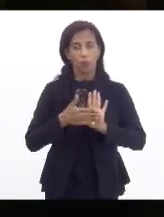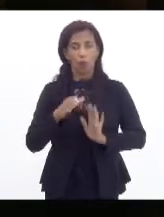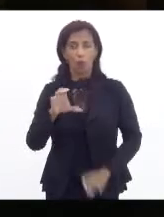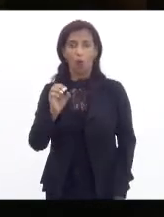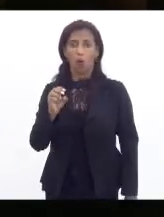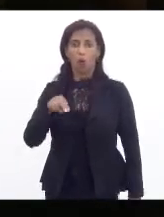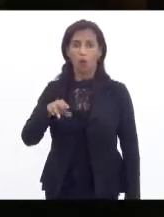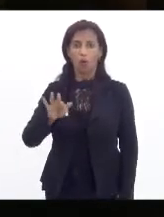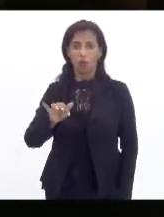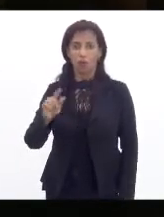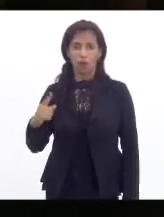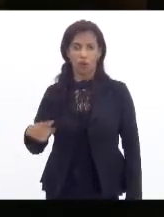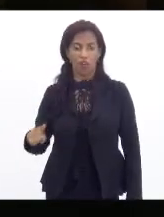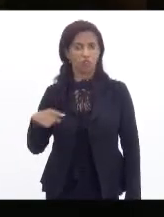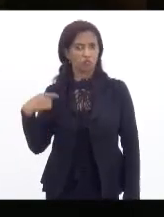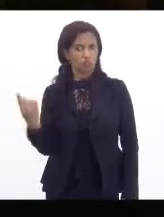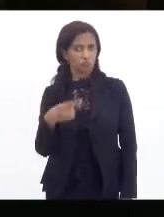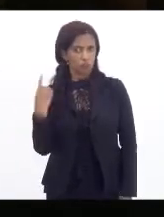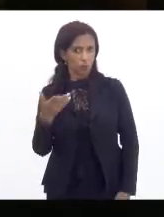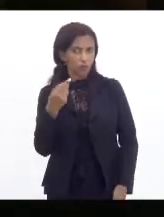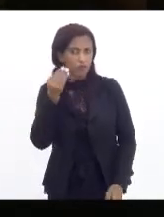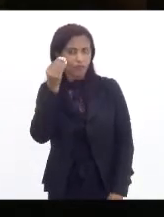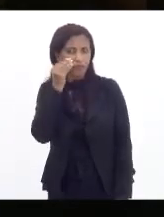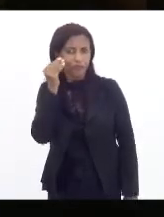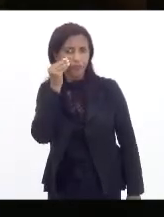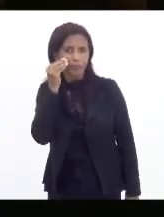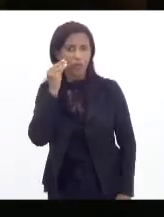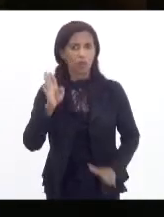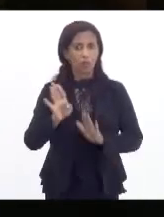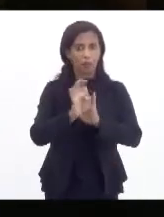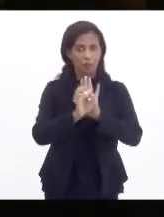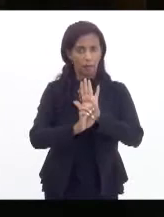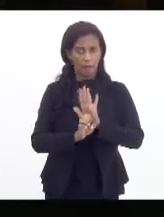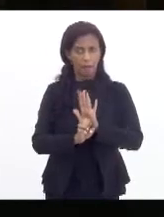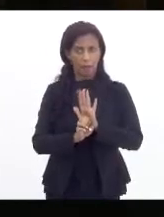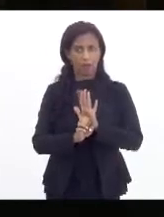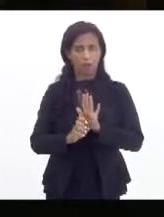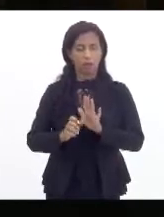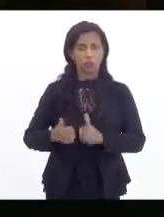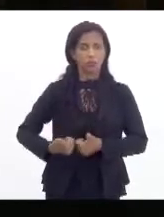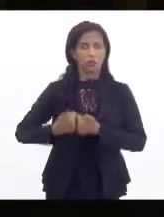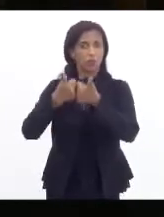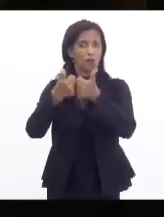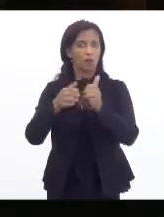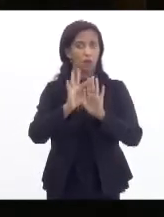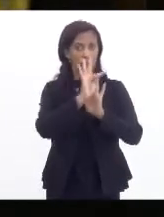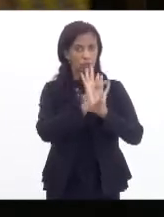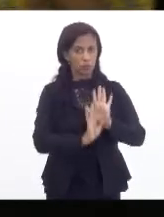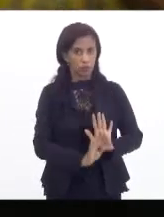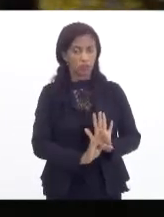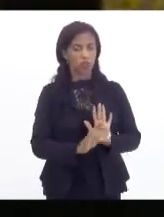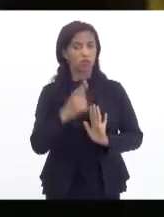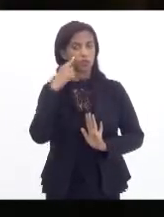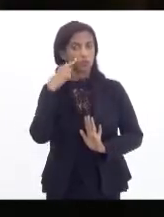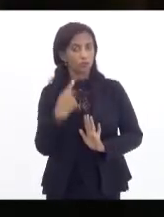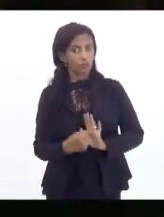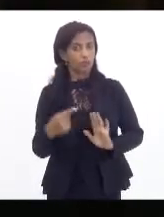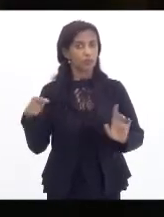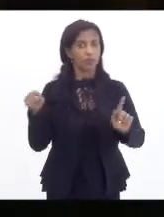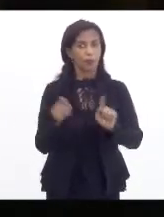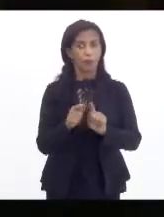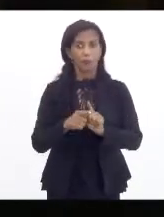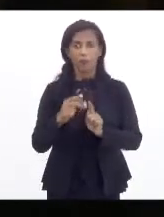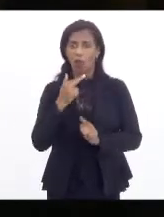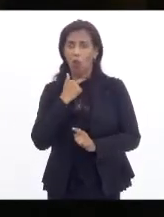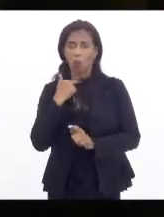Confaes. Nós estamos propondo uma emenda no sentido de melhorar a redação, visto também que não está